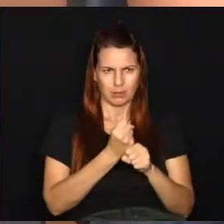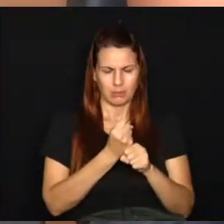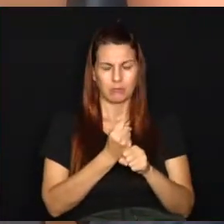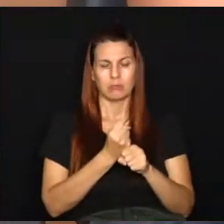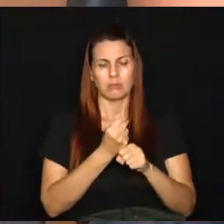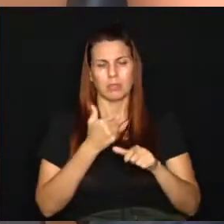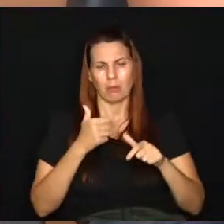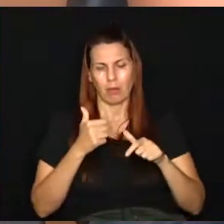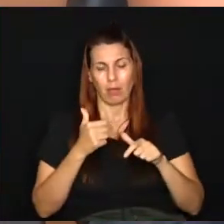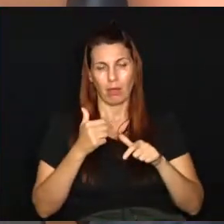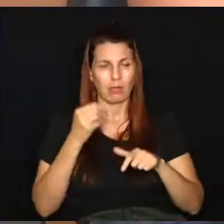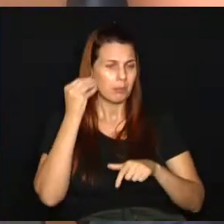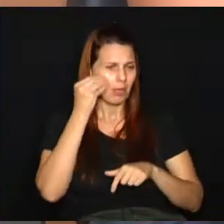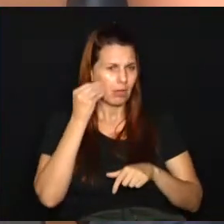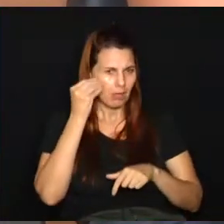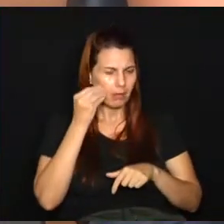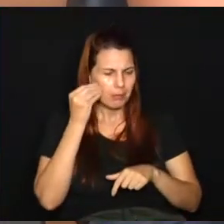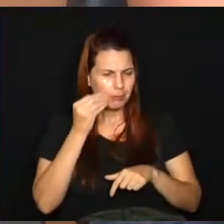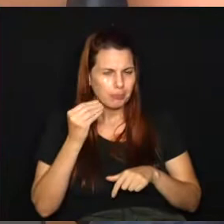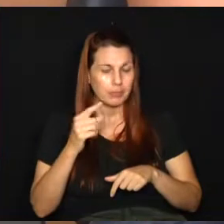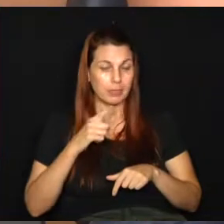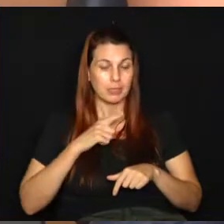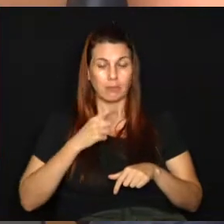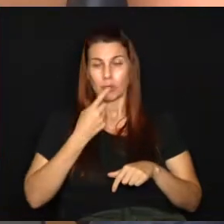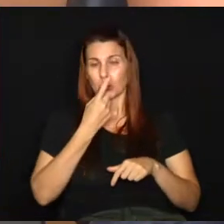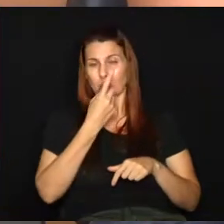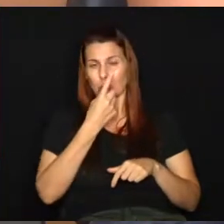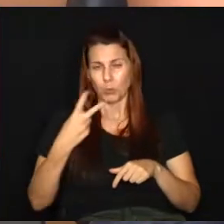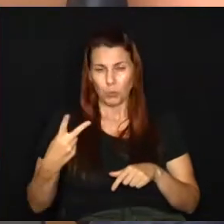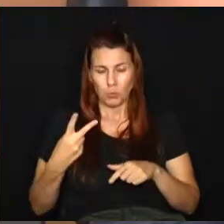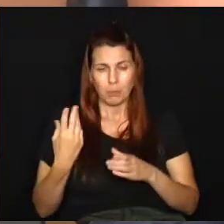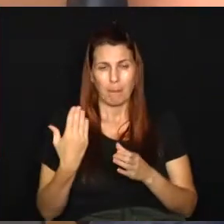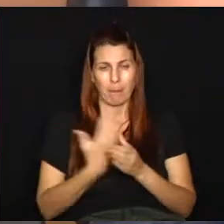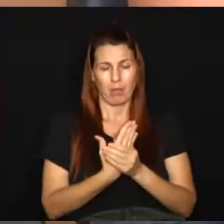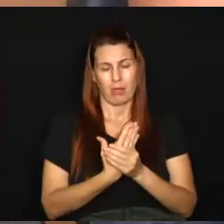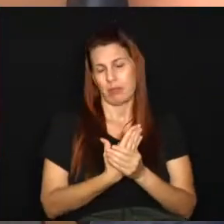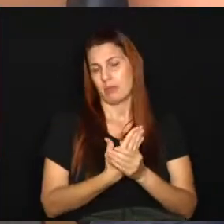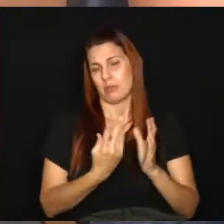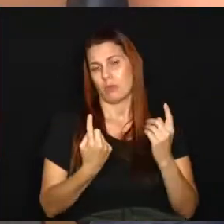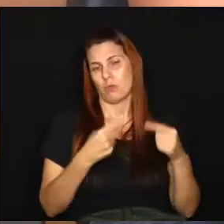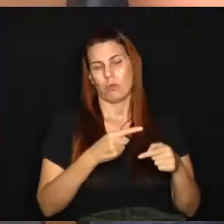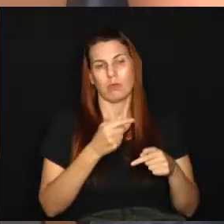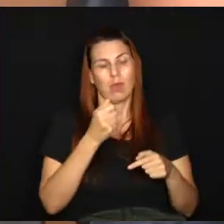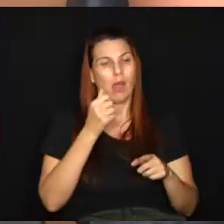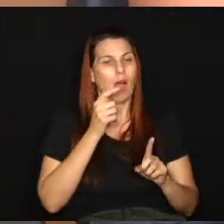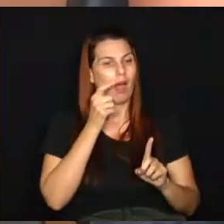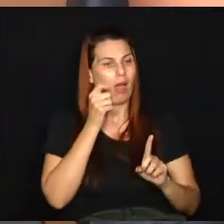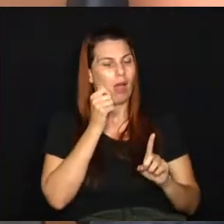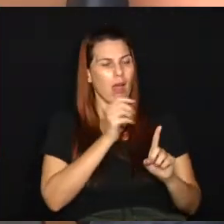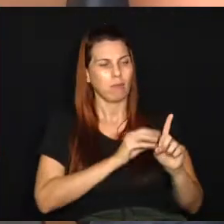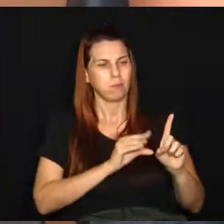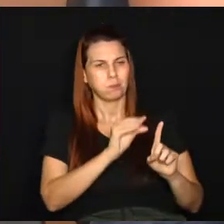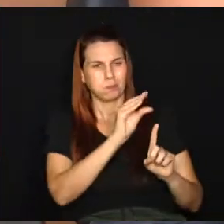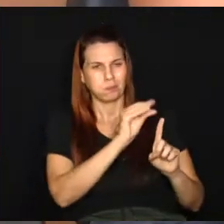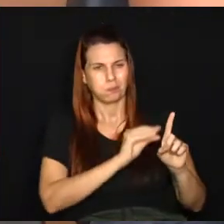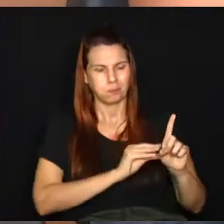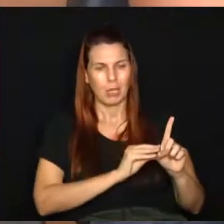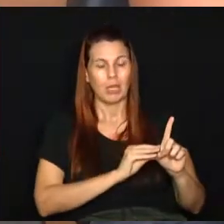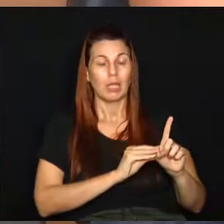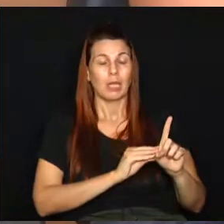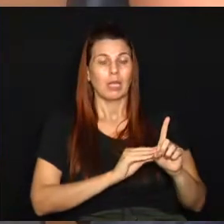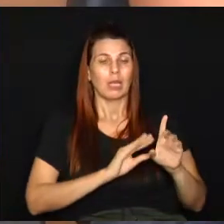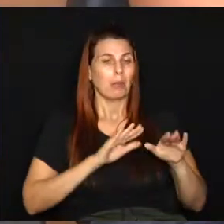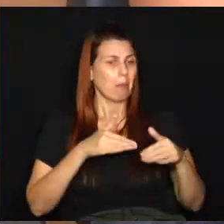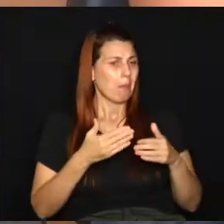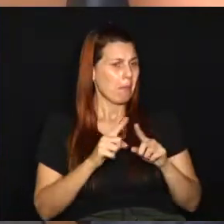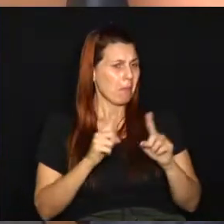estágio probatório, ele acumulou 12 processos administrativos por assédio e passou pelo comitê de ética como se